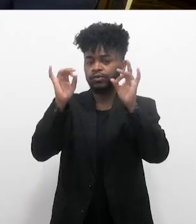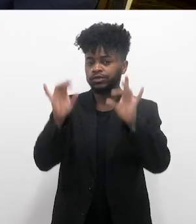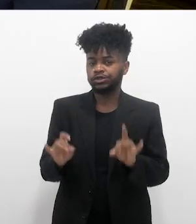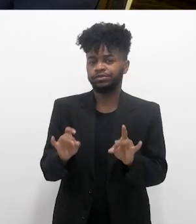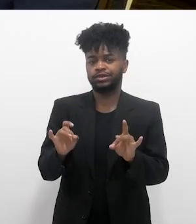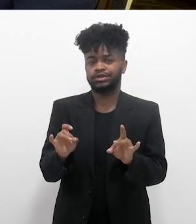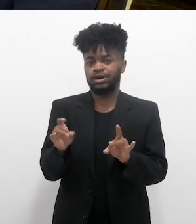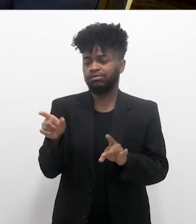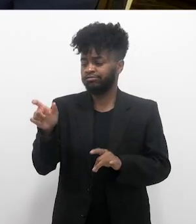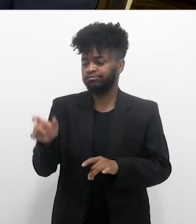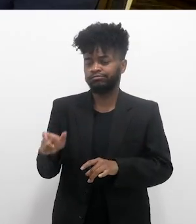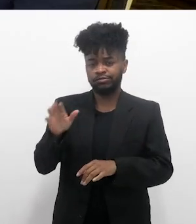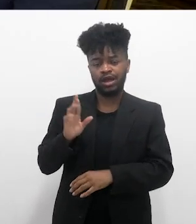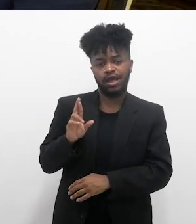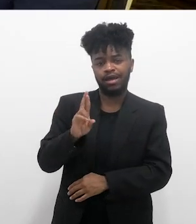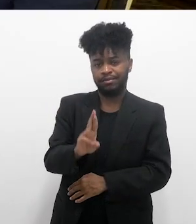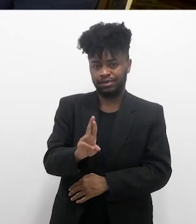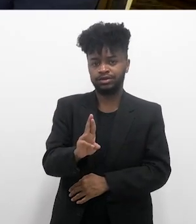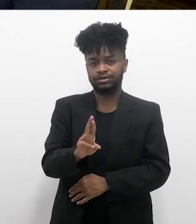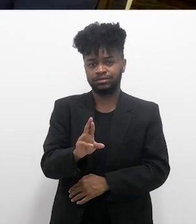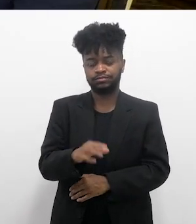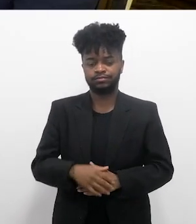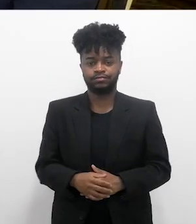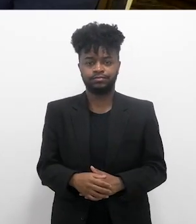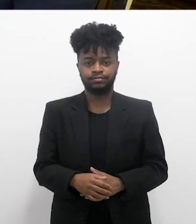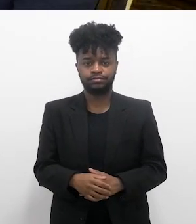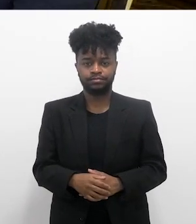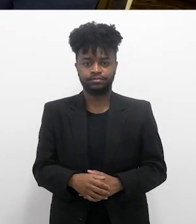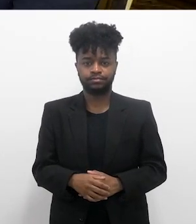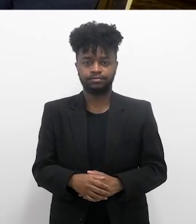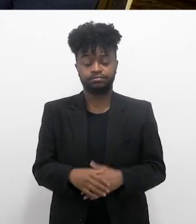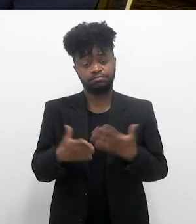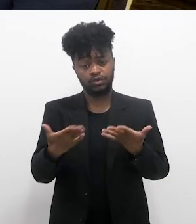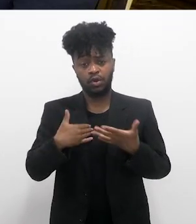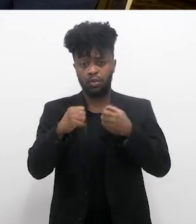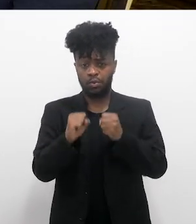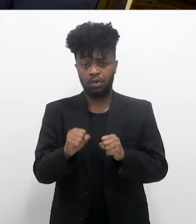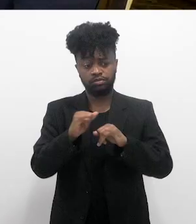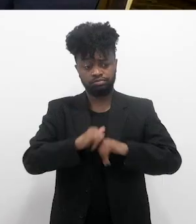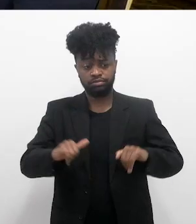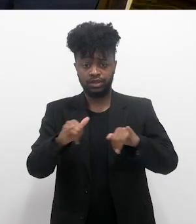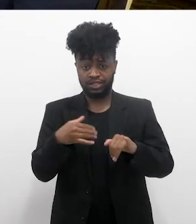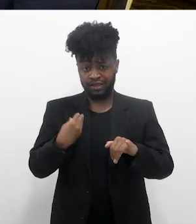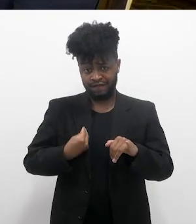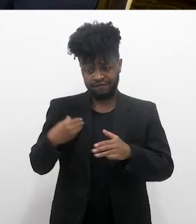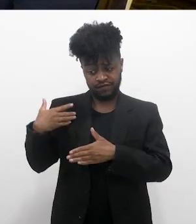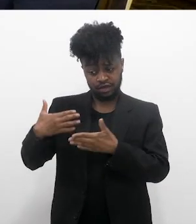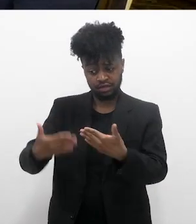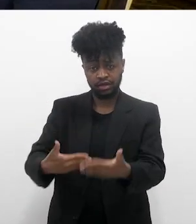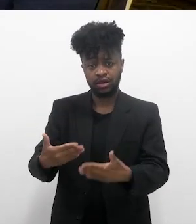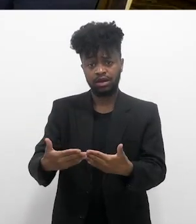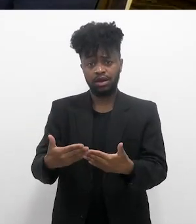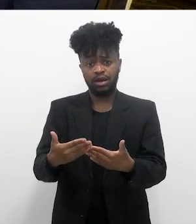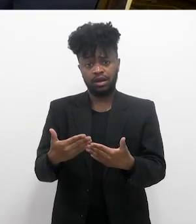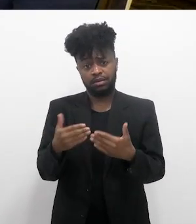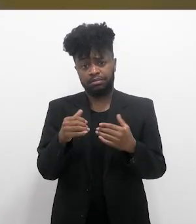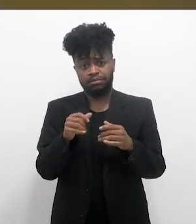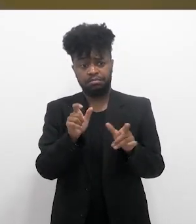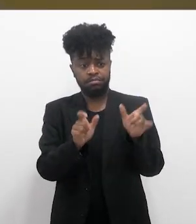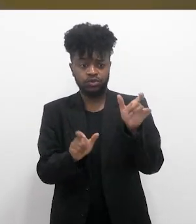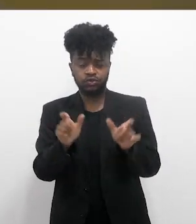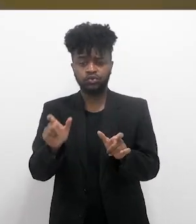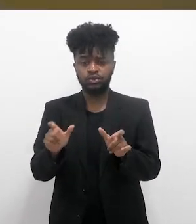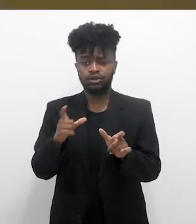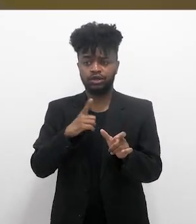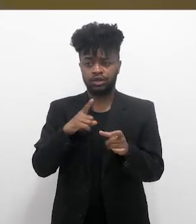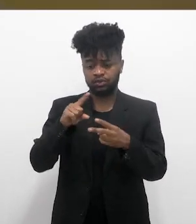que representa um ídolo como ele. E eu posso dizer que na vida, uma pessoa tem duas